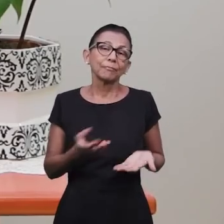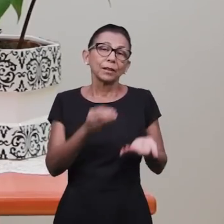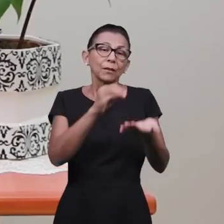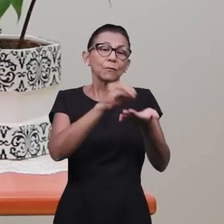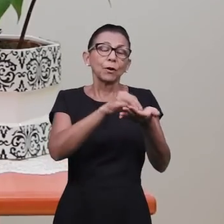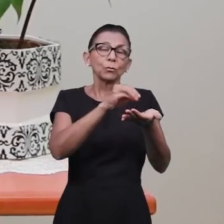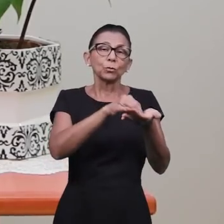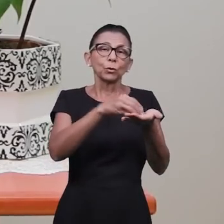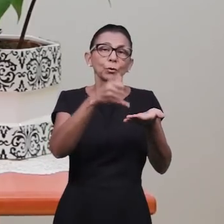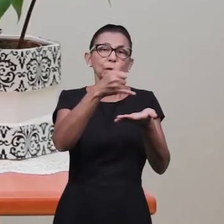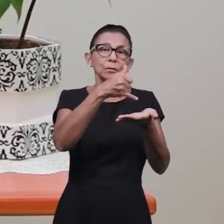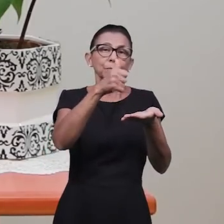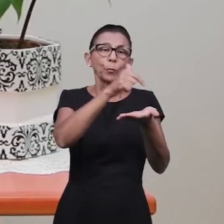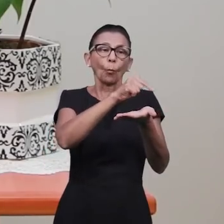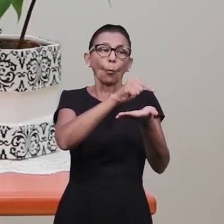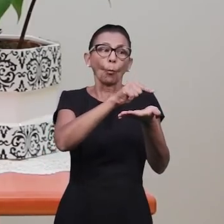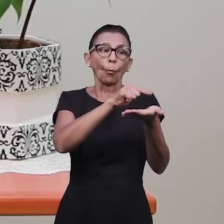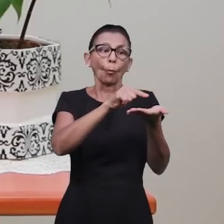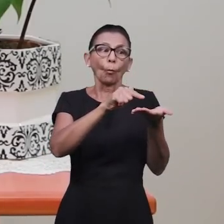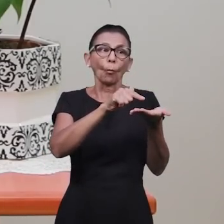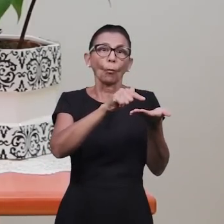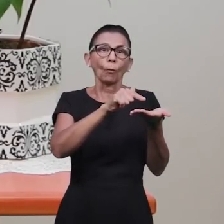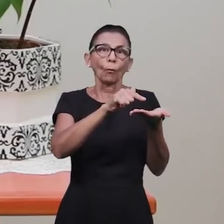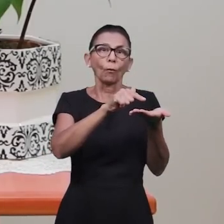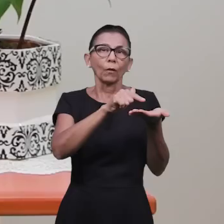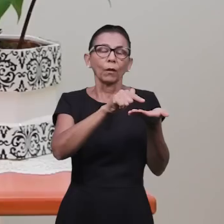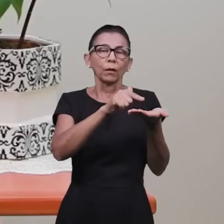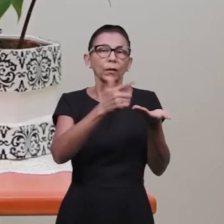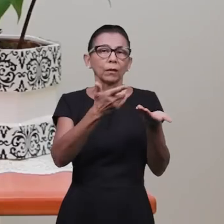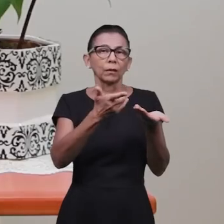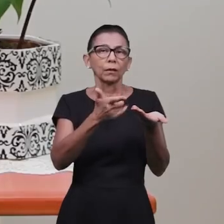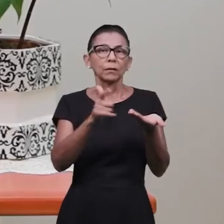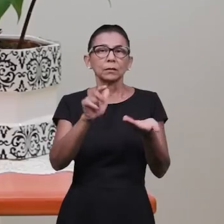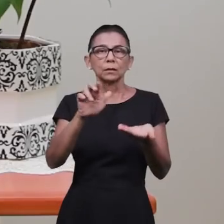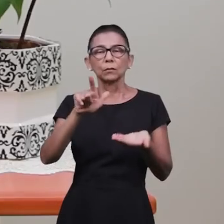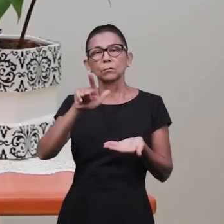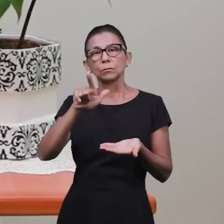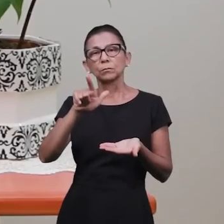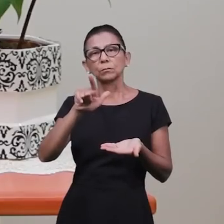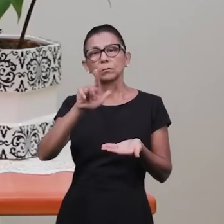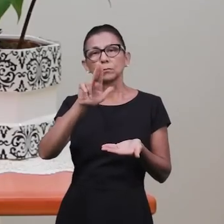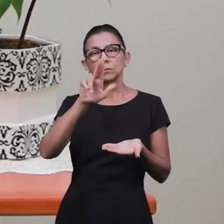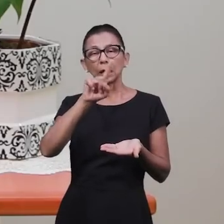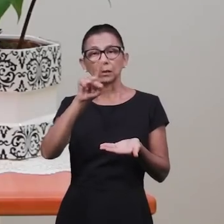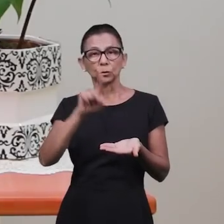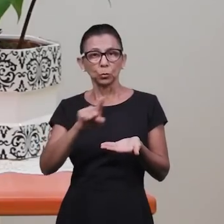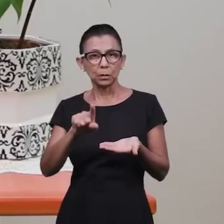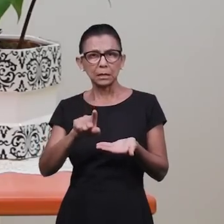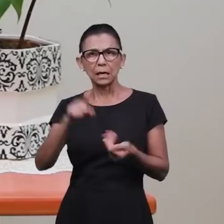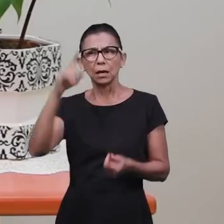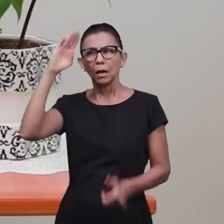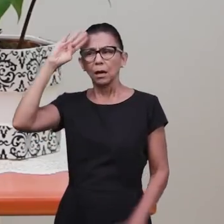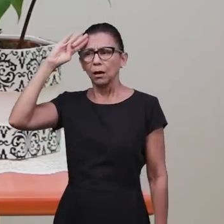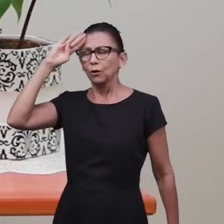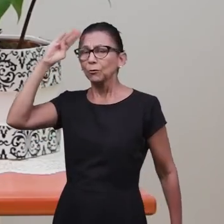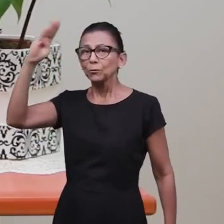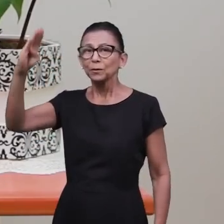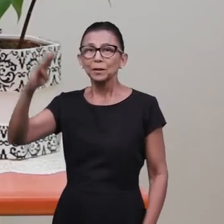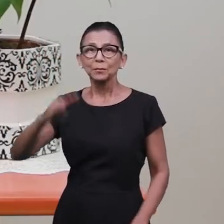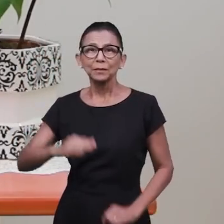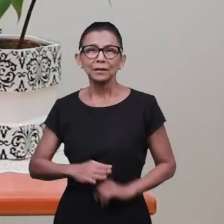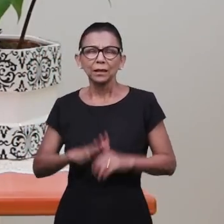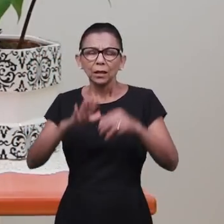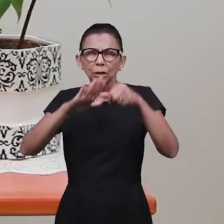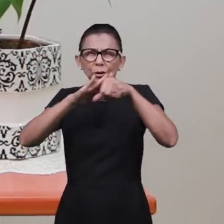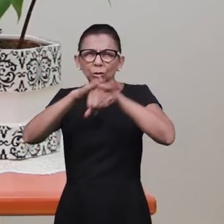azeite. E o azeite, portanto, a luz era fundamental para aquela hora da noite,